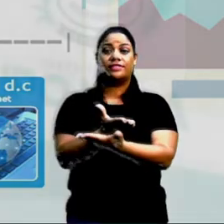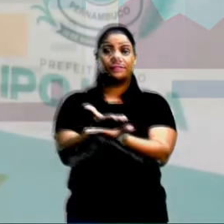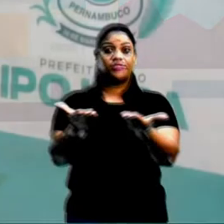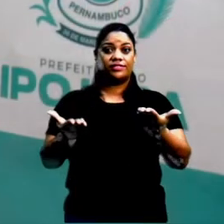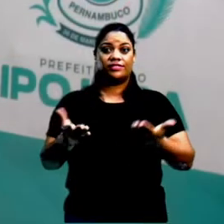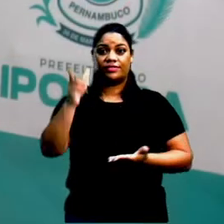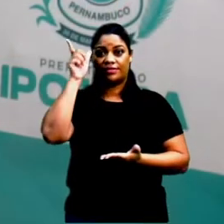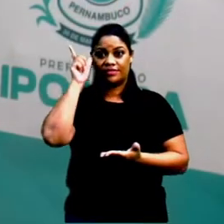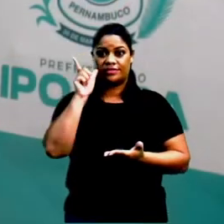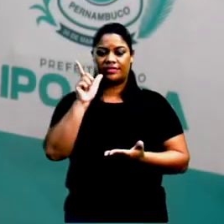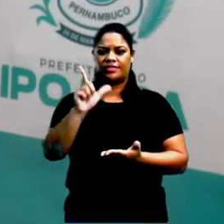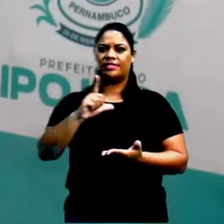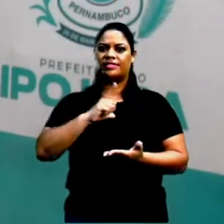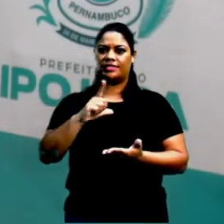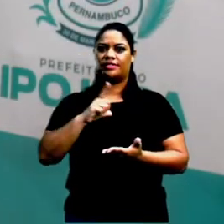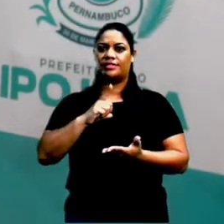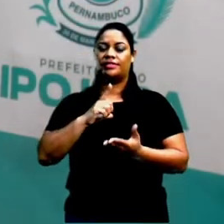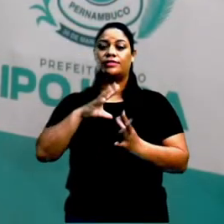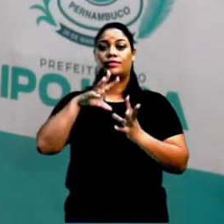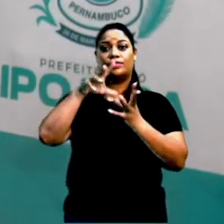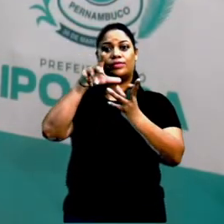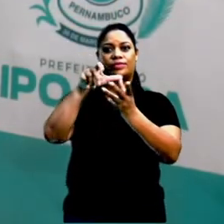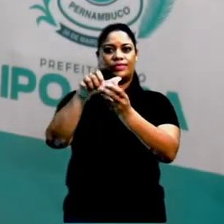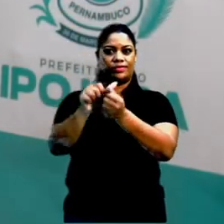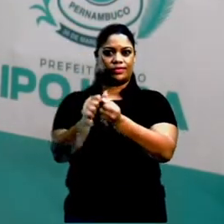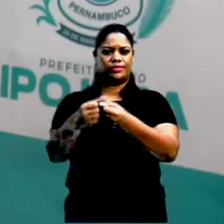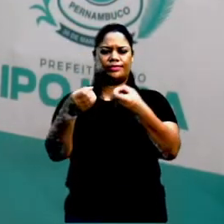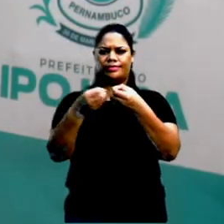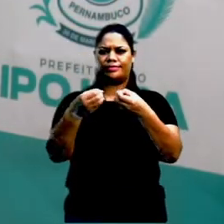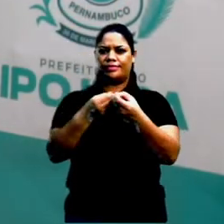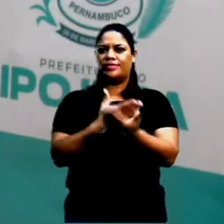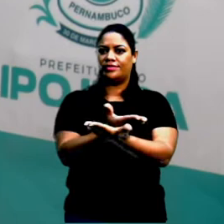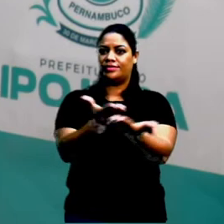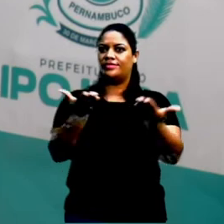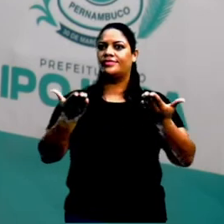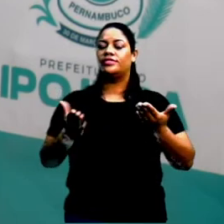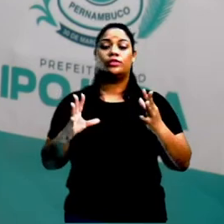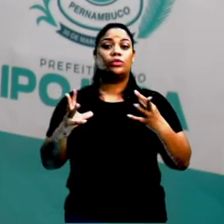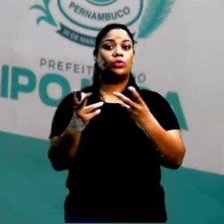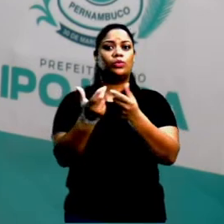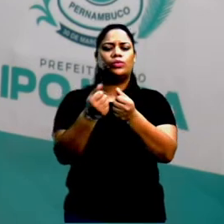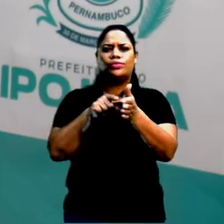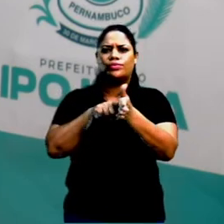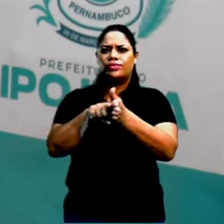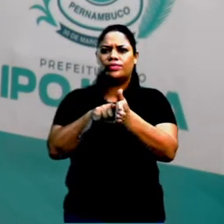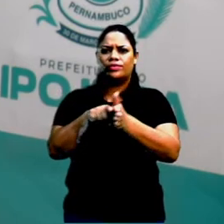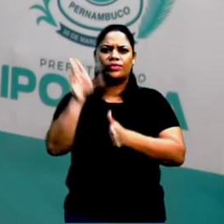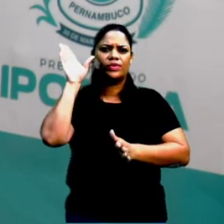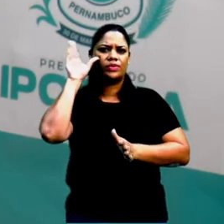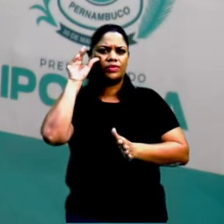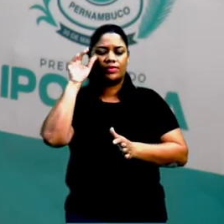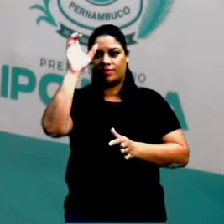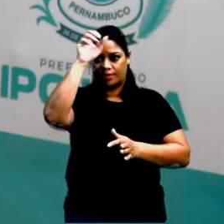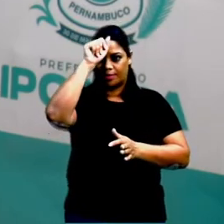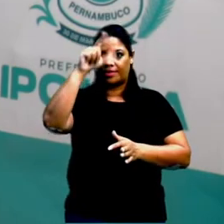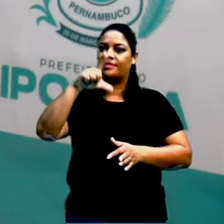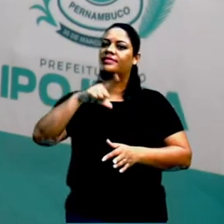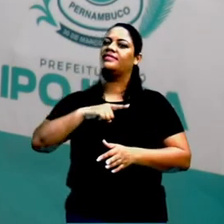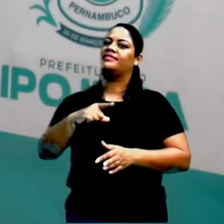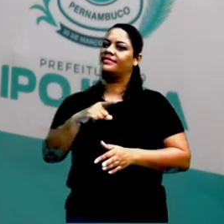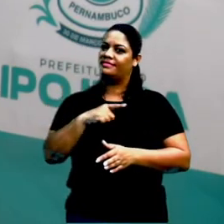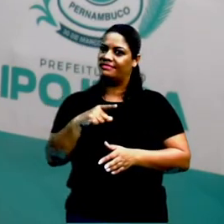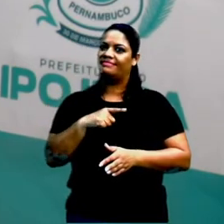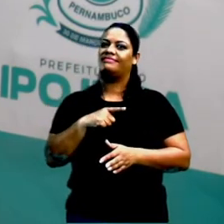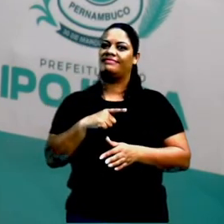tem o mundo na palma da sua mão. Imagine tudo que você pesquisar, que for curioso para aprender, tem aí